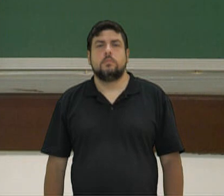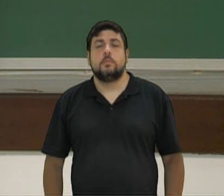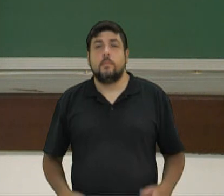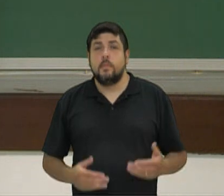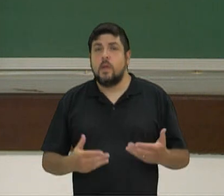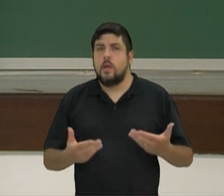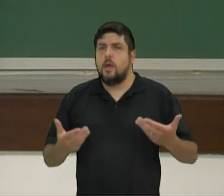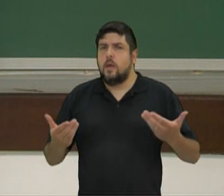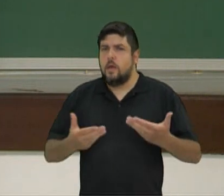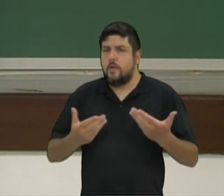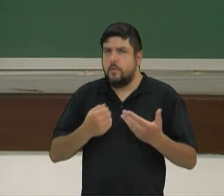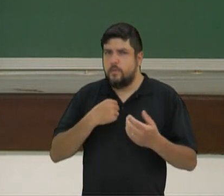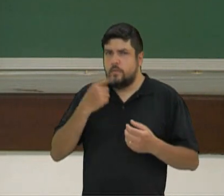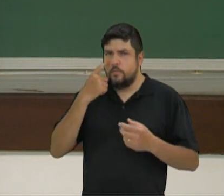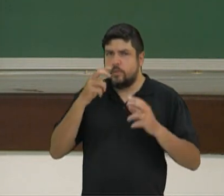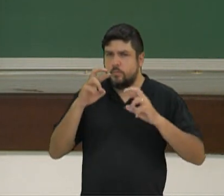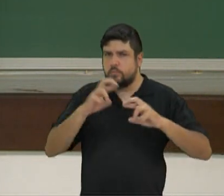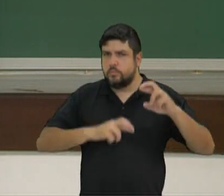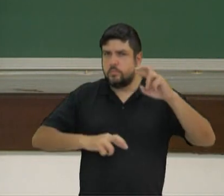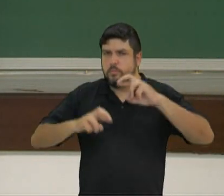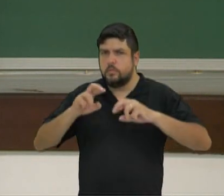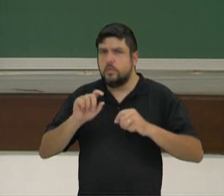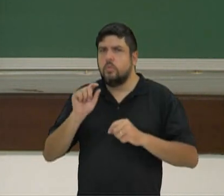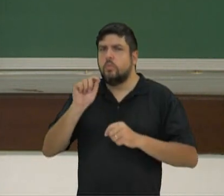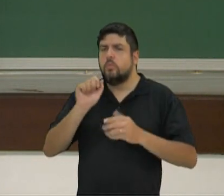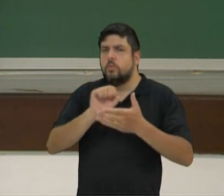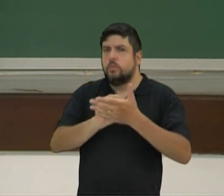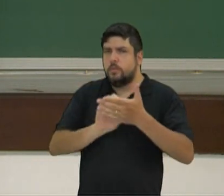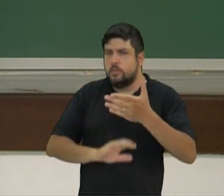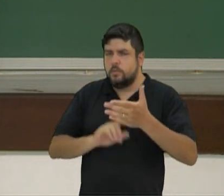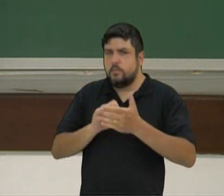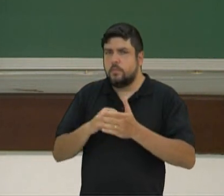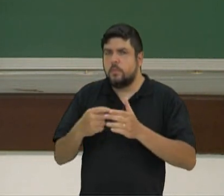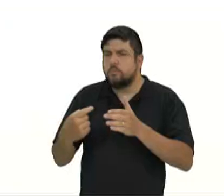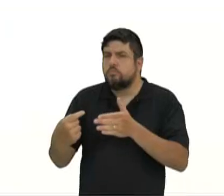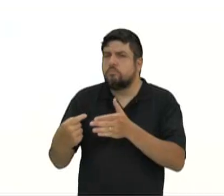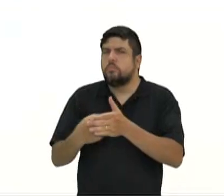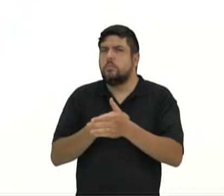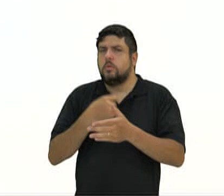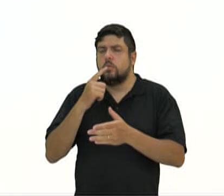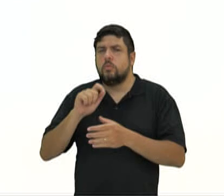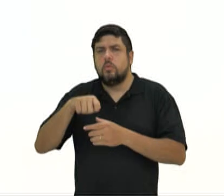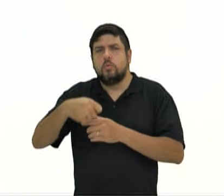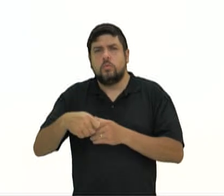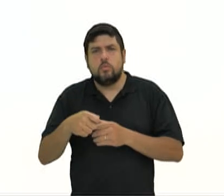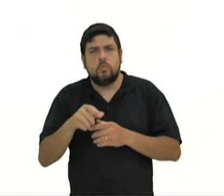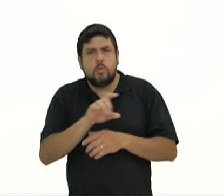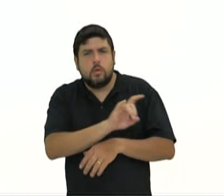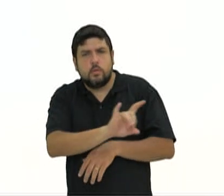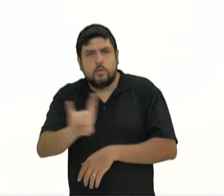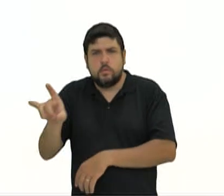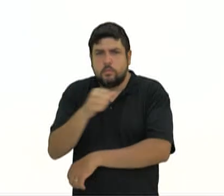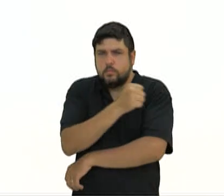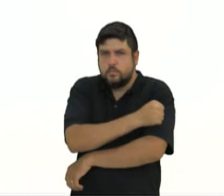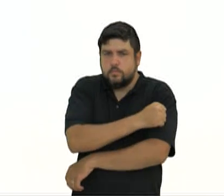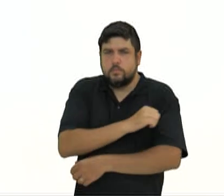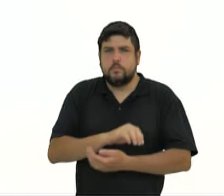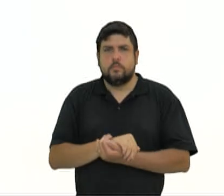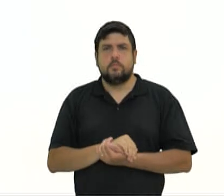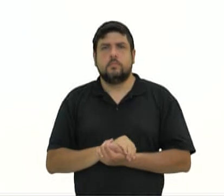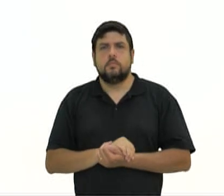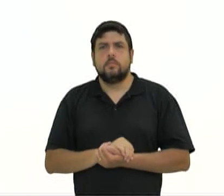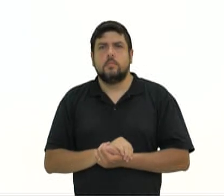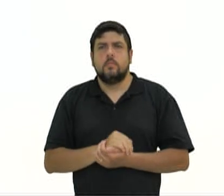agora a gente vai verificar então o que o exercício pergunta em relação aos estudantes. Qual é a tabela